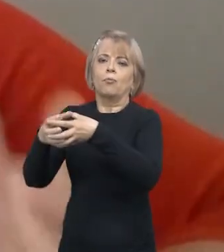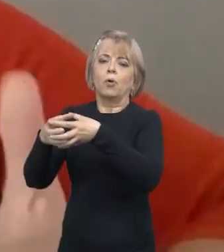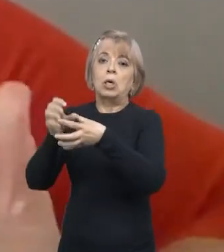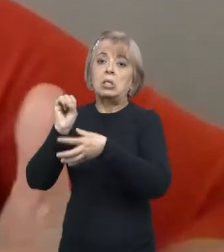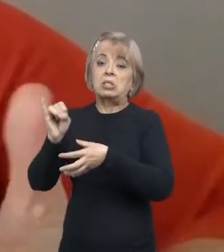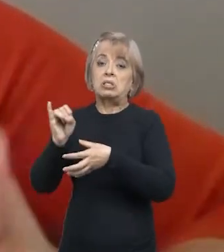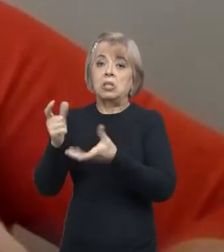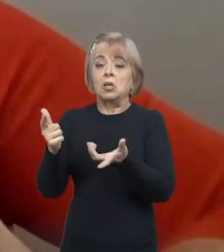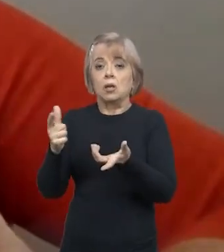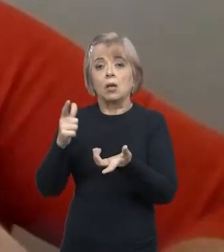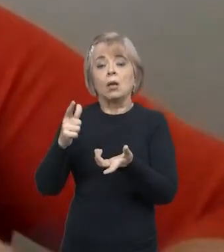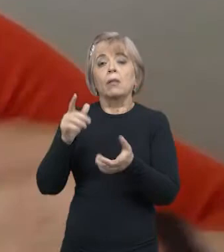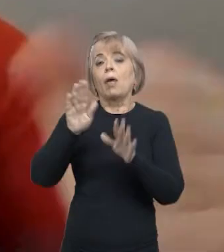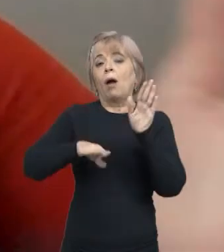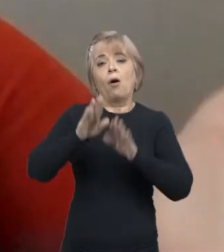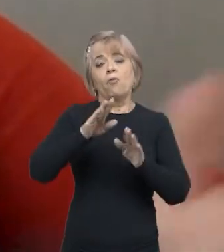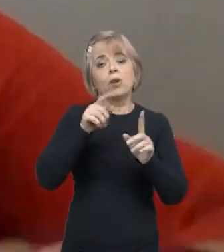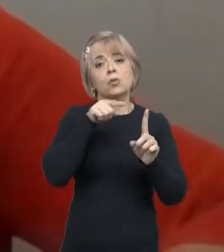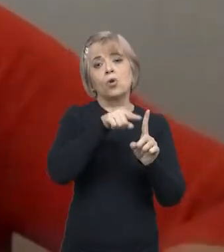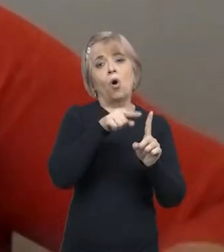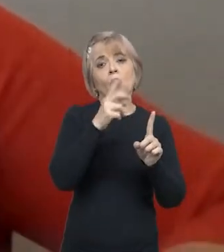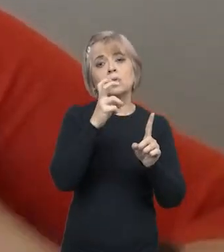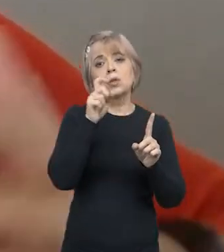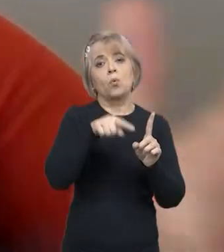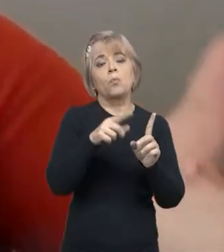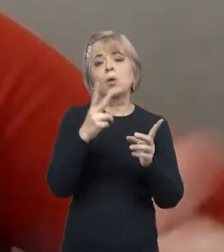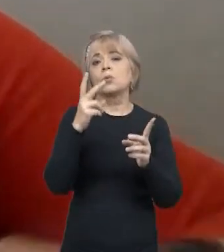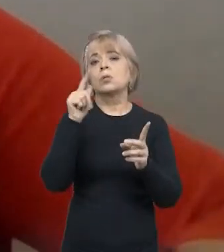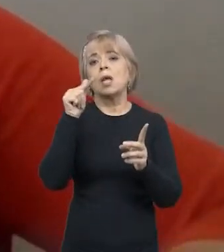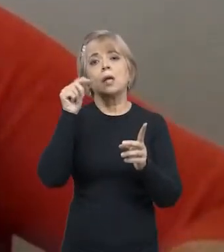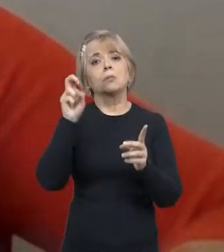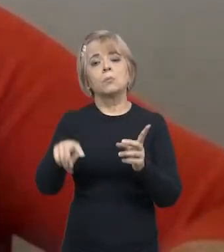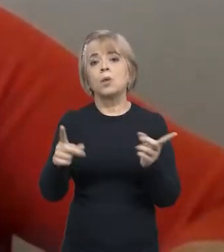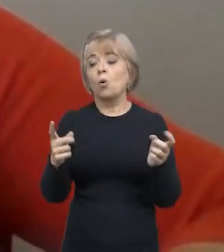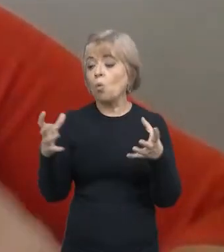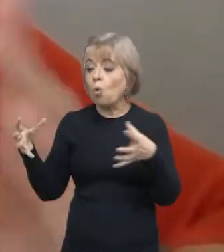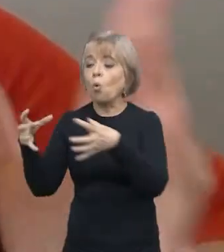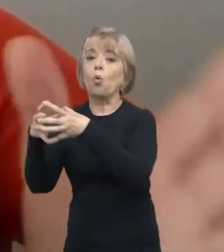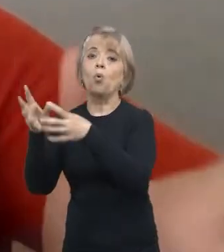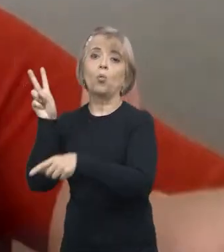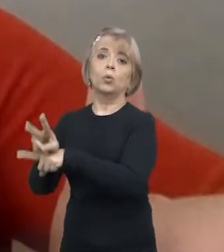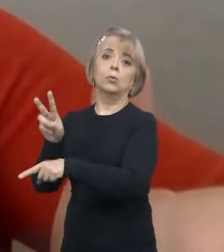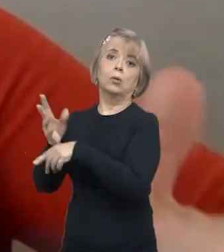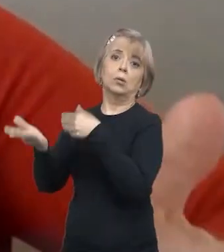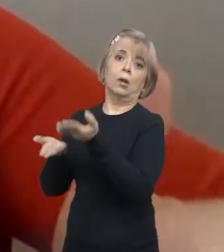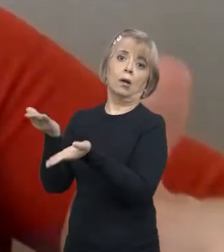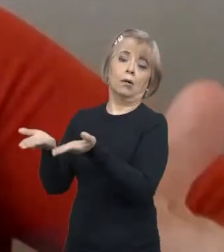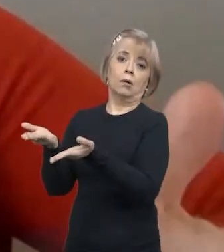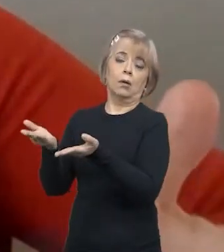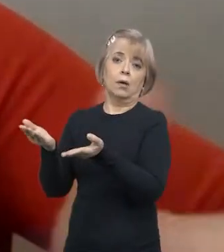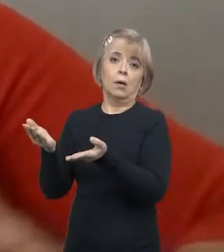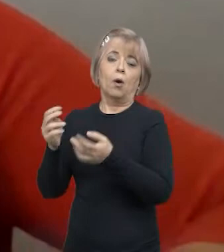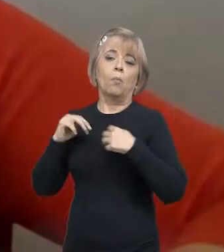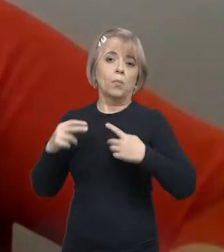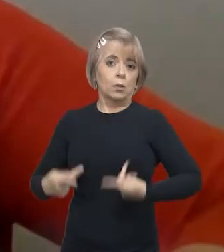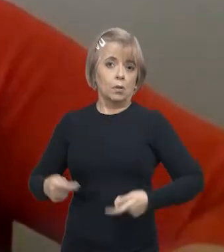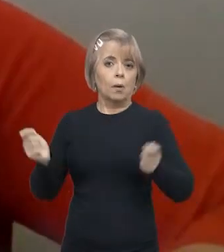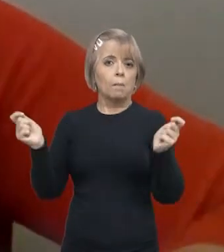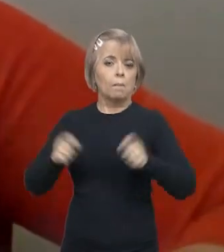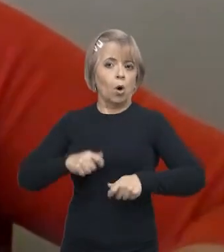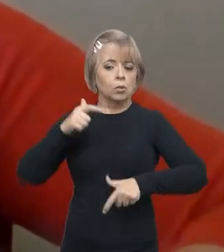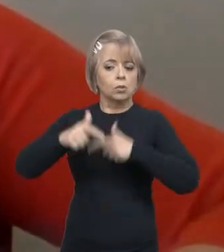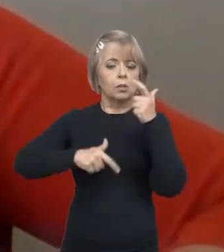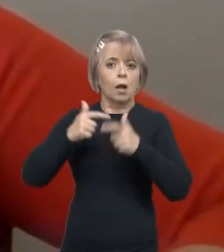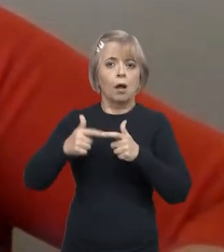sendo tratado, infelizmente, de forma individual, com 5.000, 6.000, 7.000 ações individuais, e o Ministério Público poderia atuar